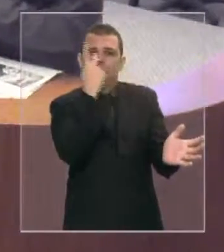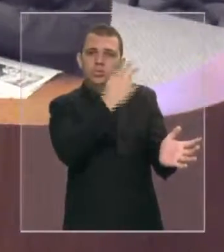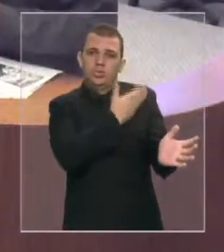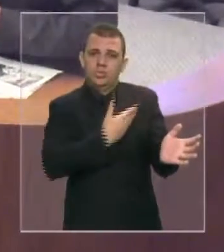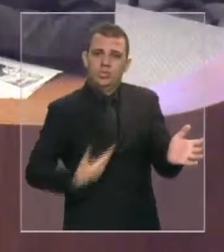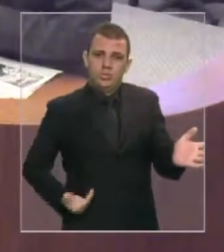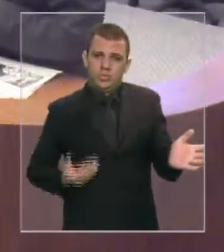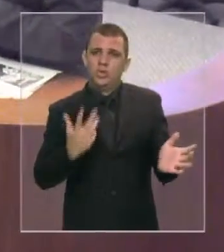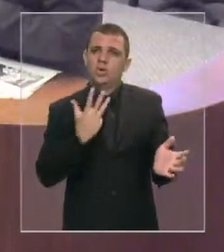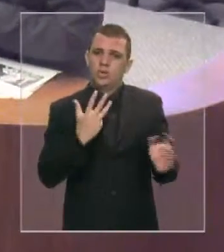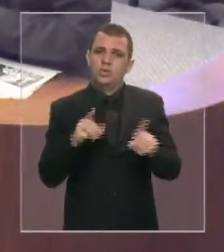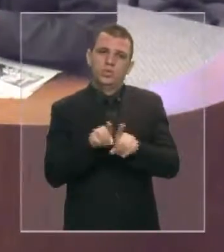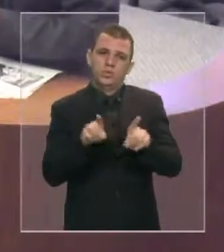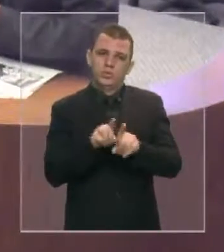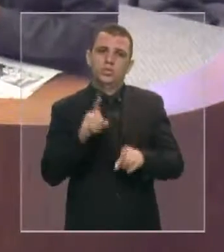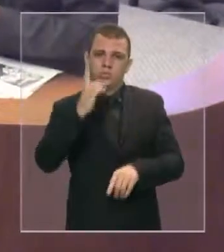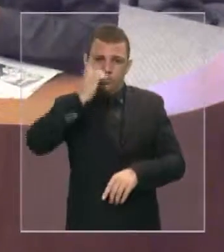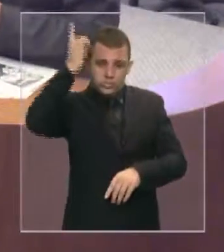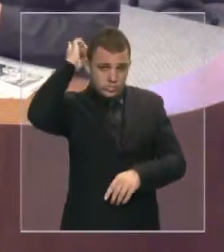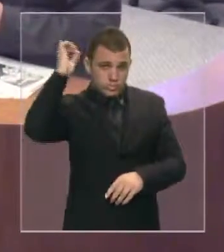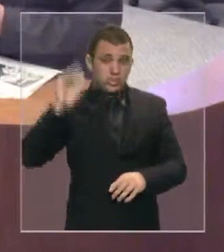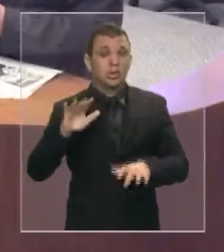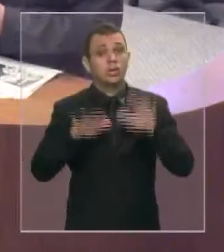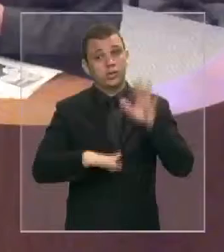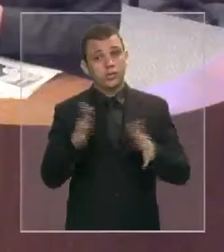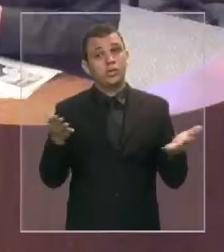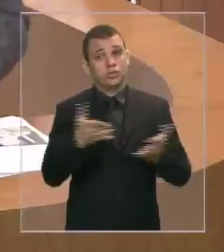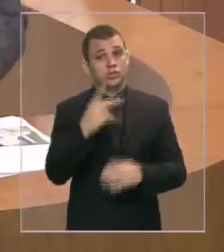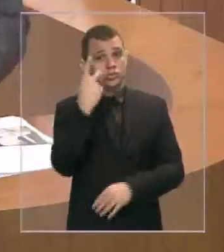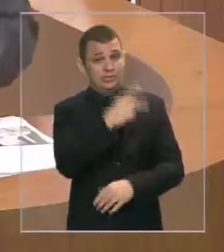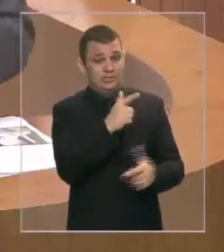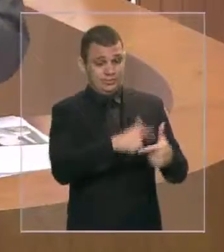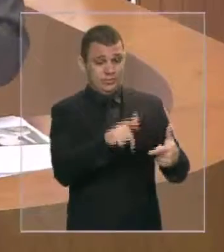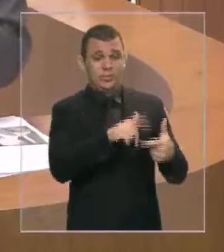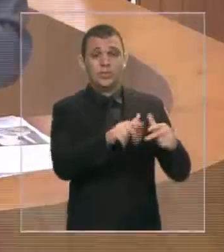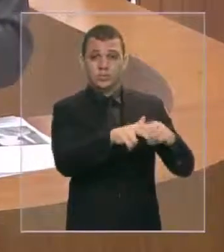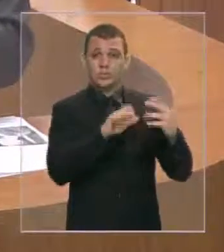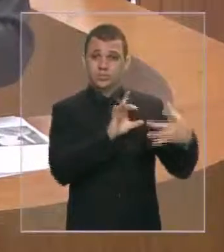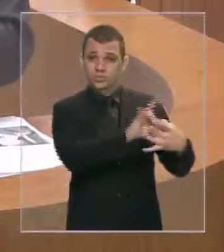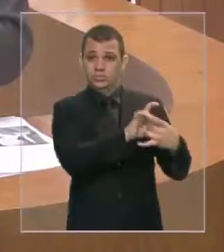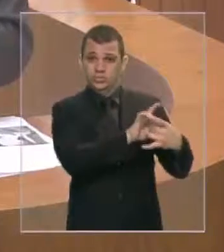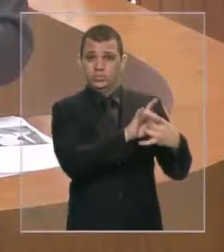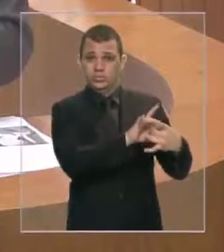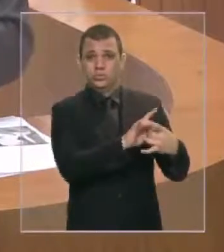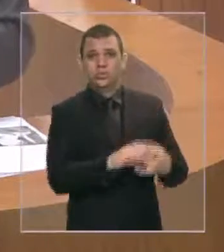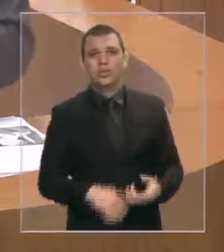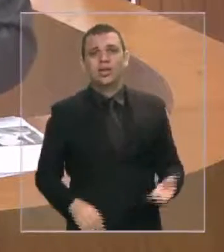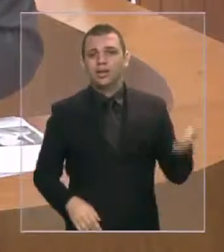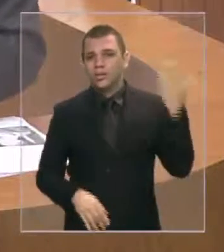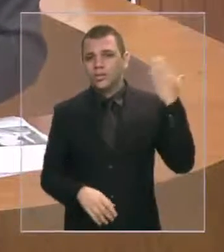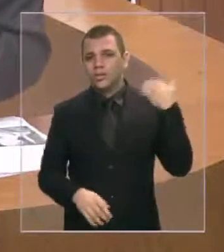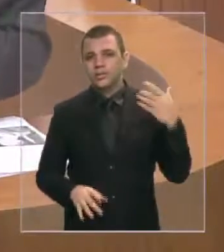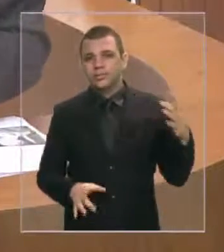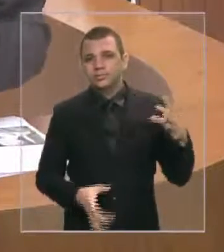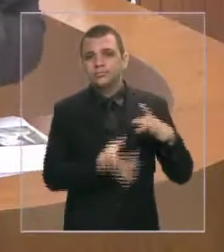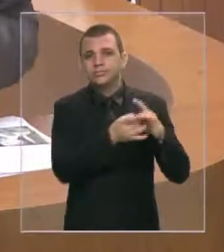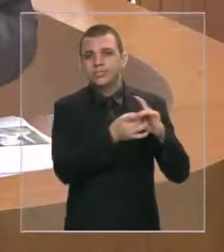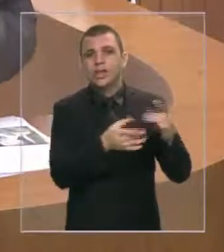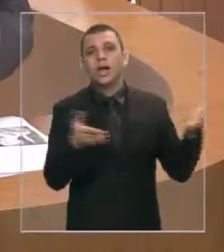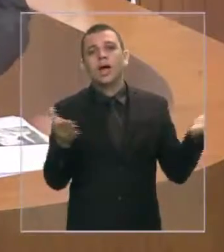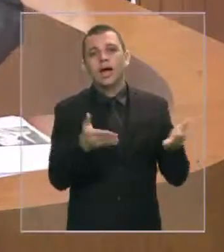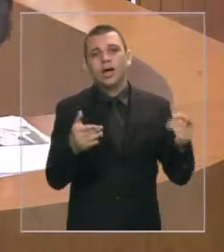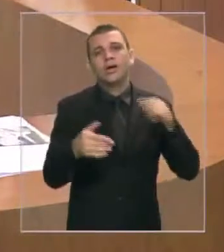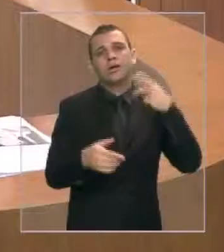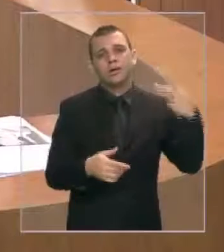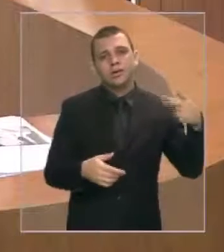hoje, muitos dos problemas que enfrentam são por conta dessas alianças. Os aliados de outrora, tão prestigiados, são os